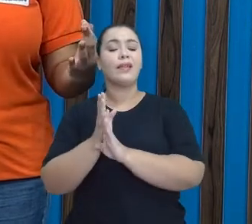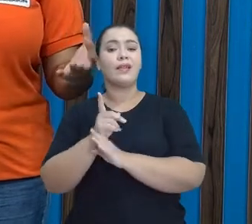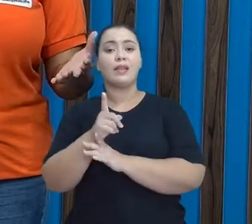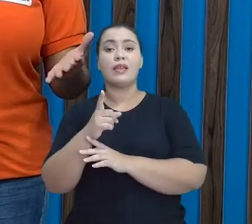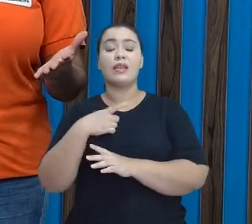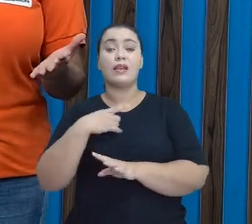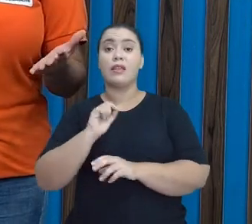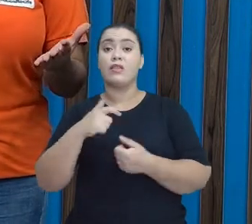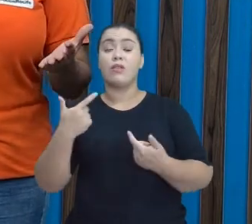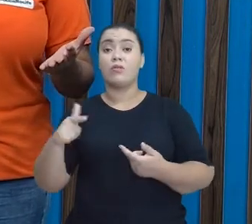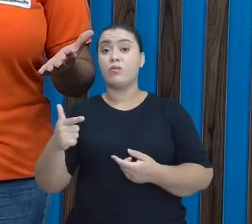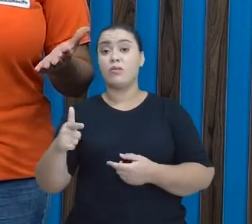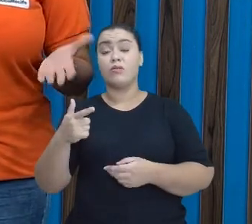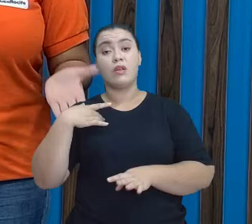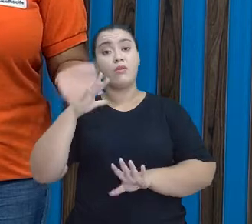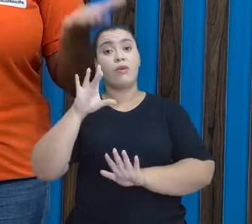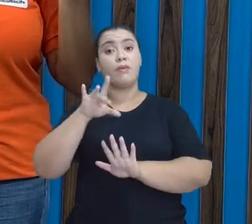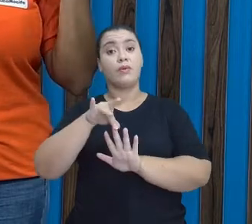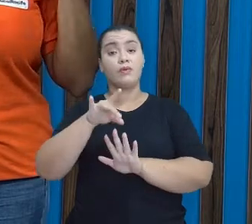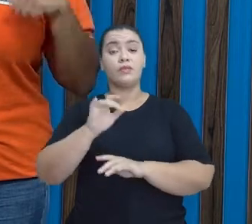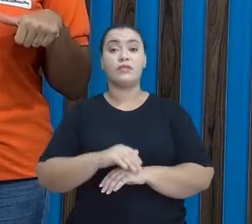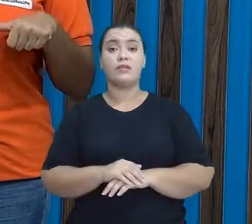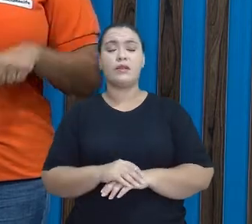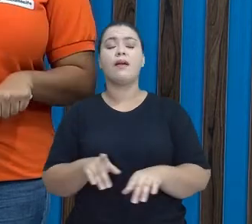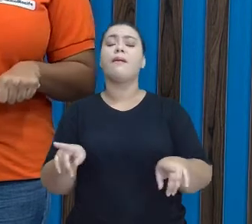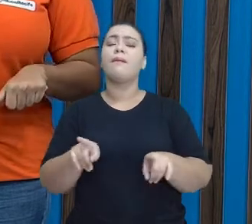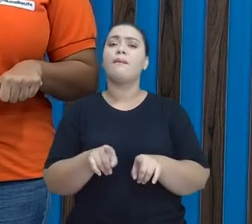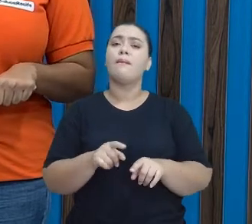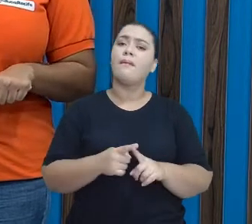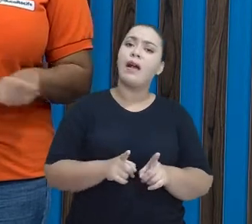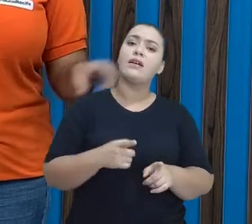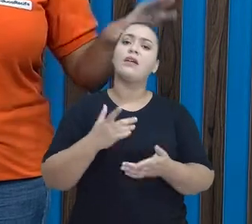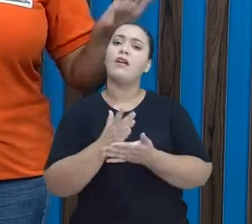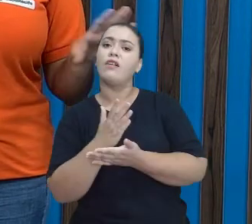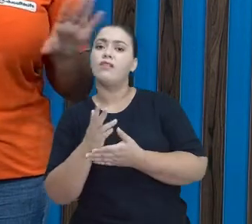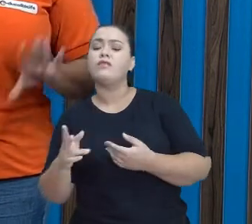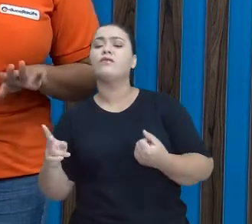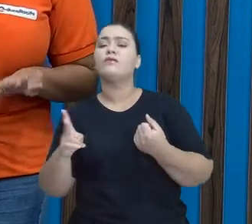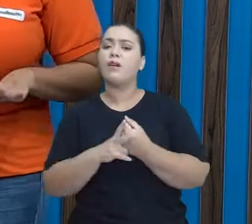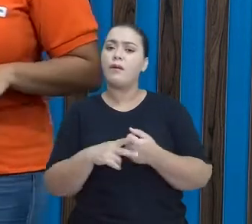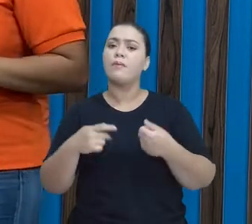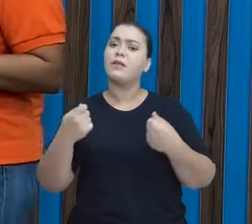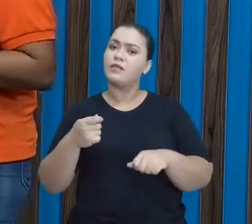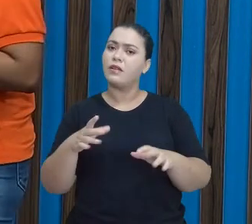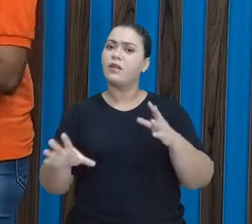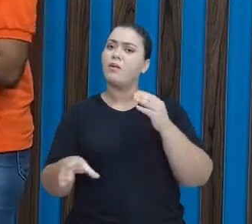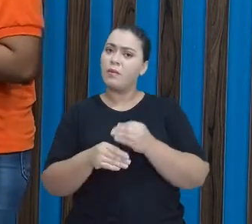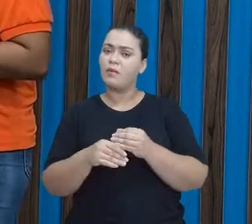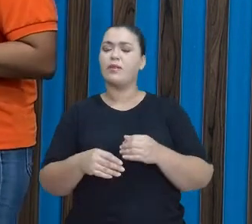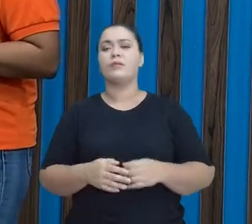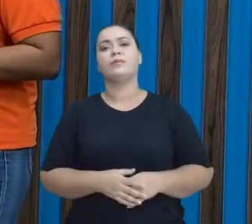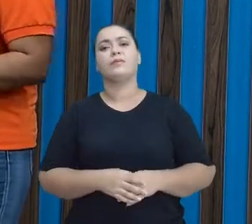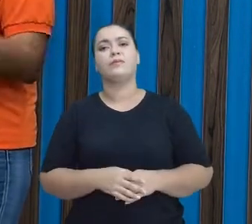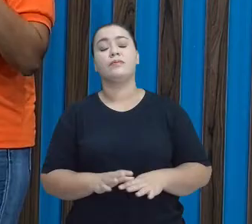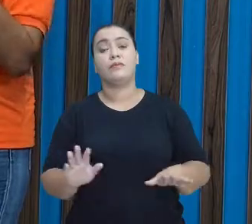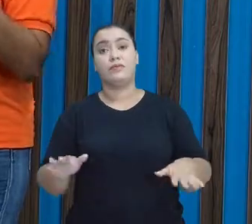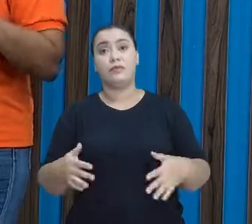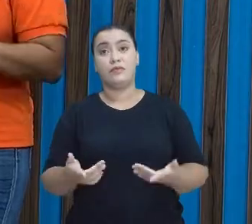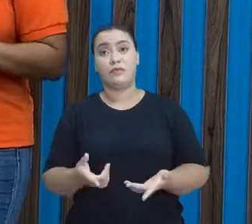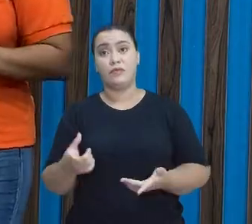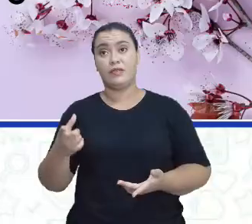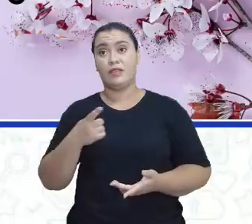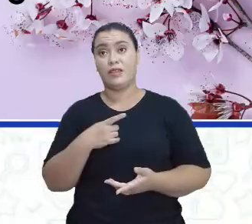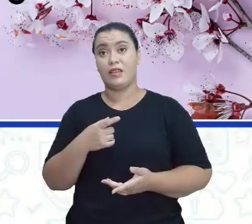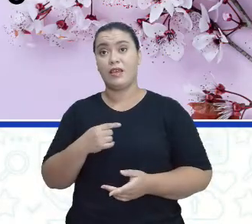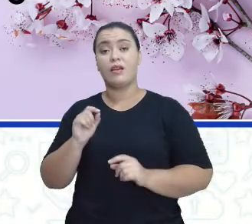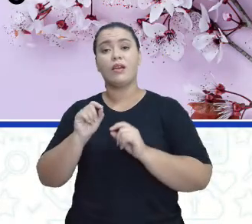preposição. Mas outros verbos vão precisar de um complemento indireto. A gente vai ver isso aqui, tá? Então, ó, a transitividade